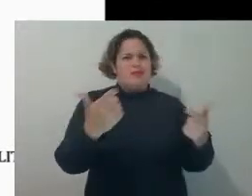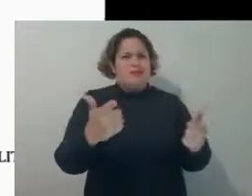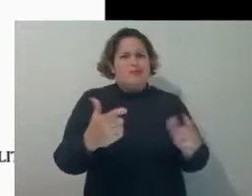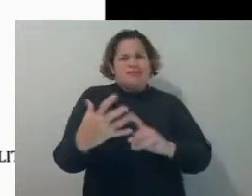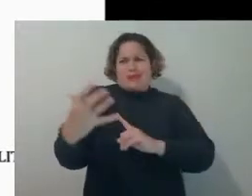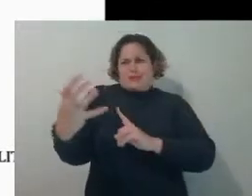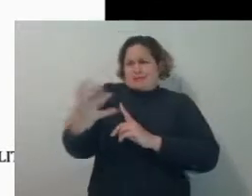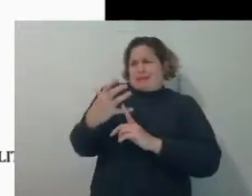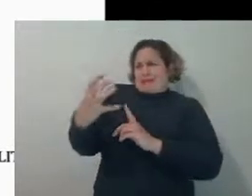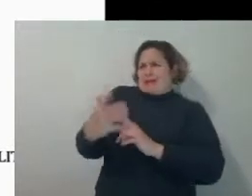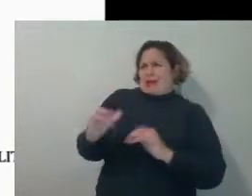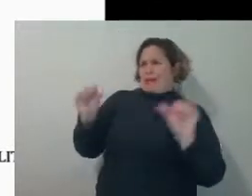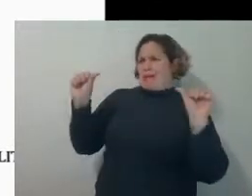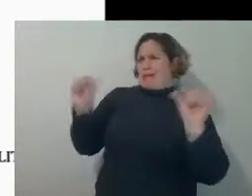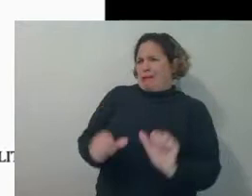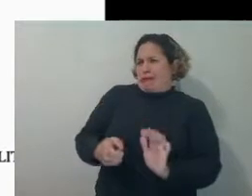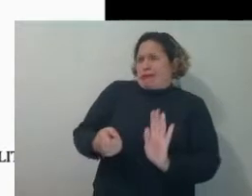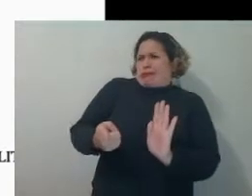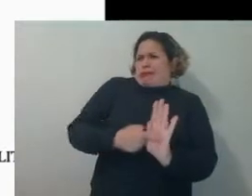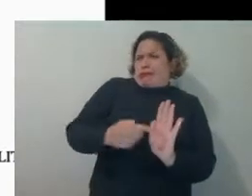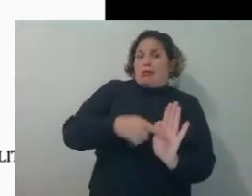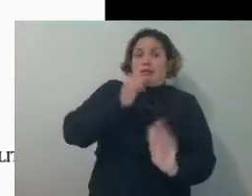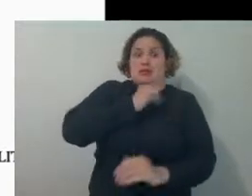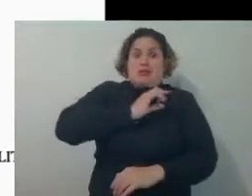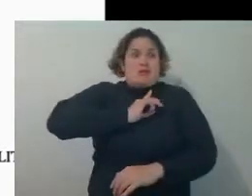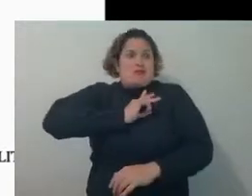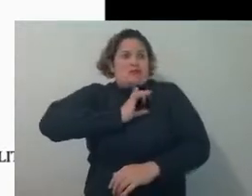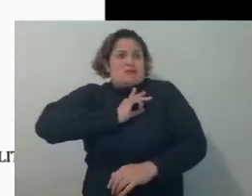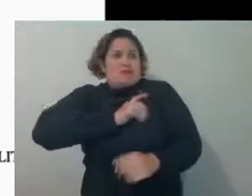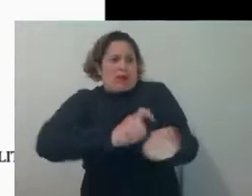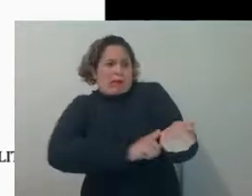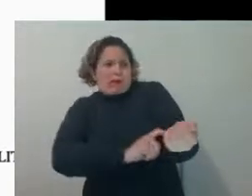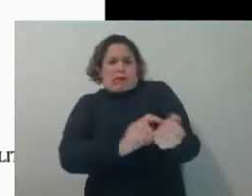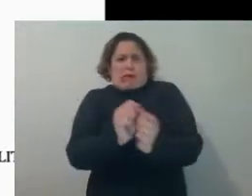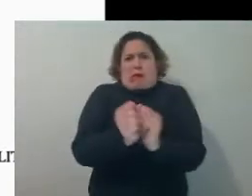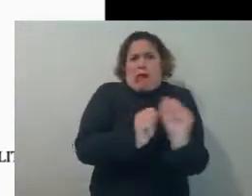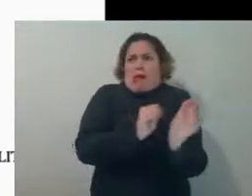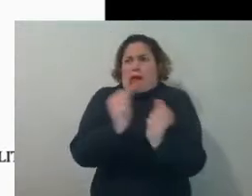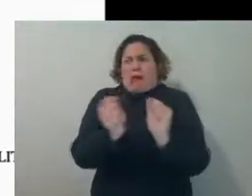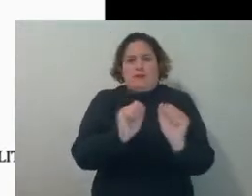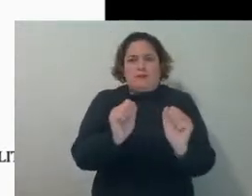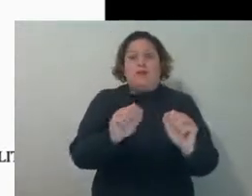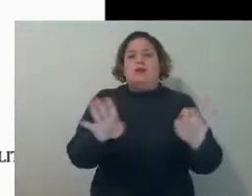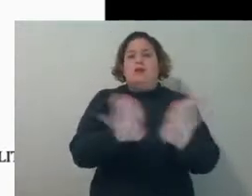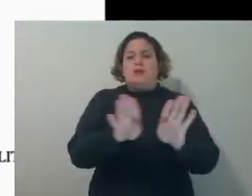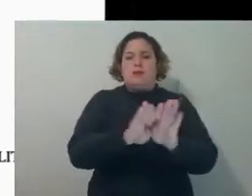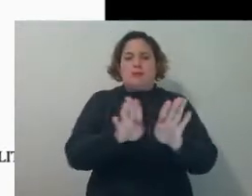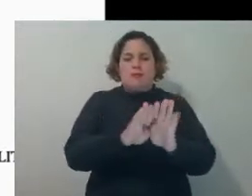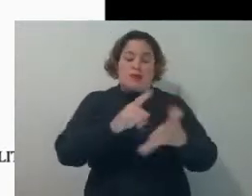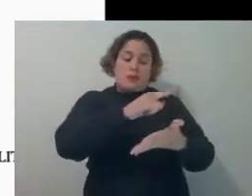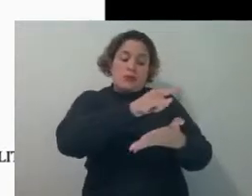negativas, como, por exemplo, medo e de estresse. No caso desse protocolo,